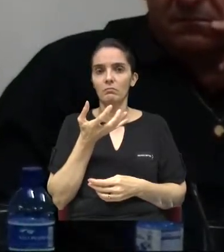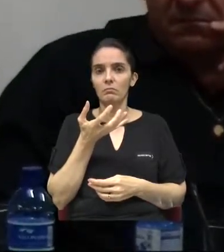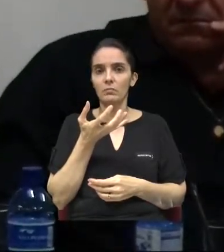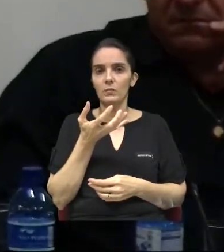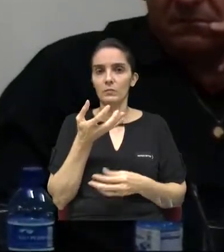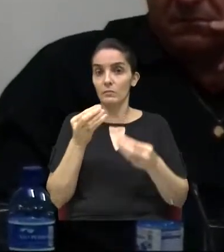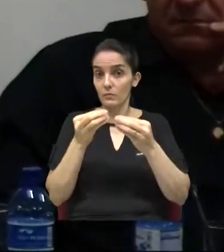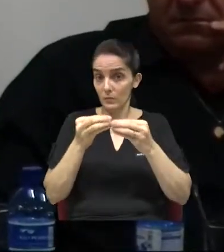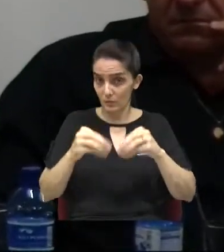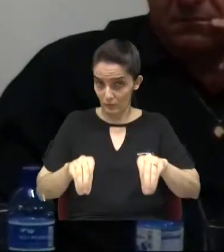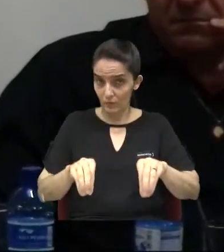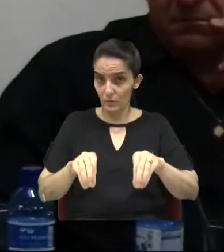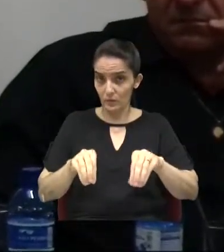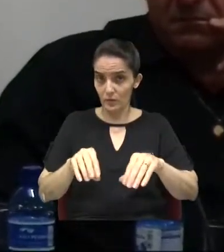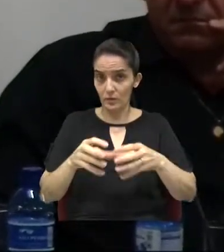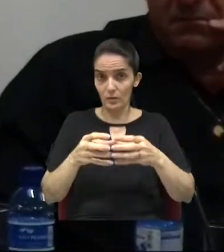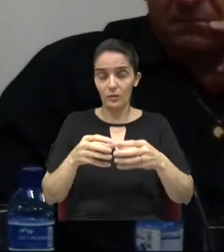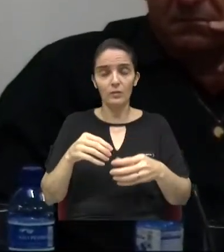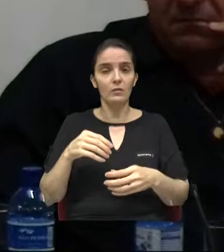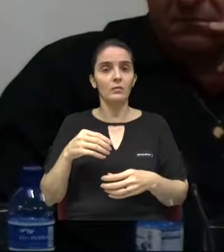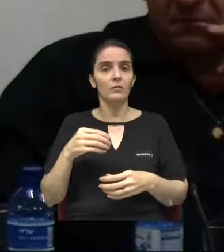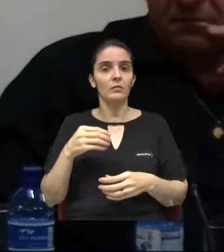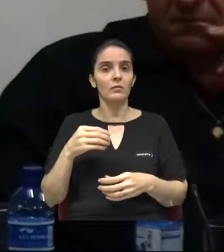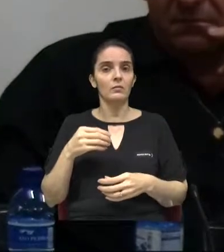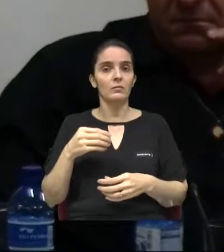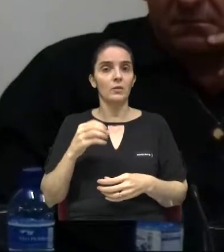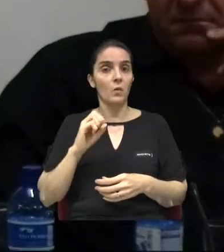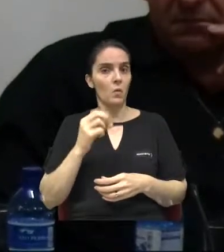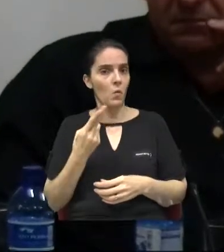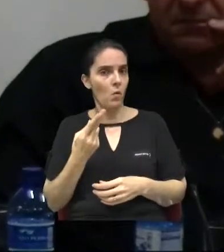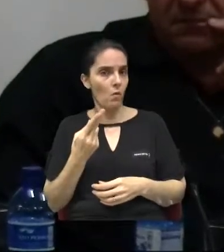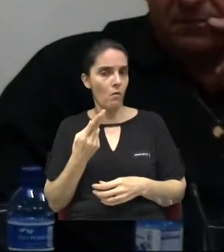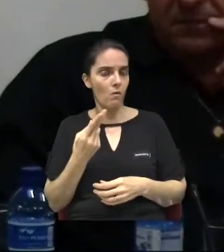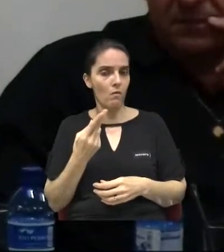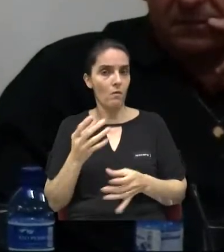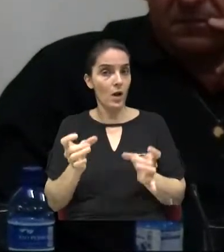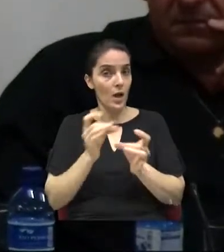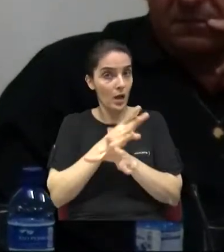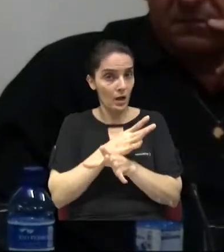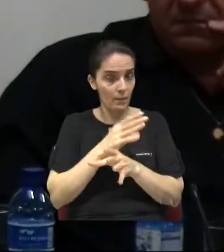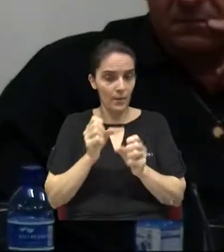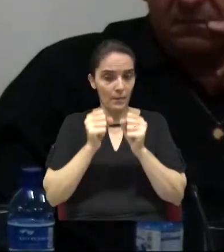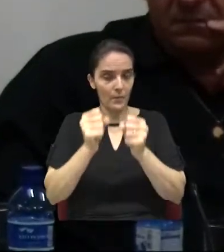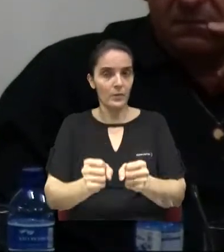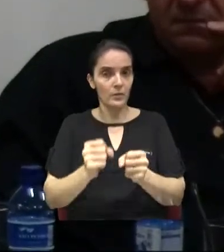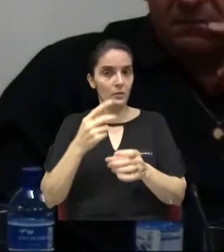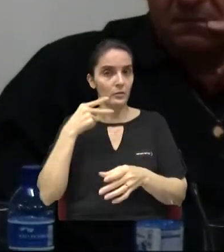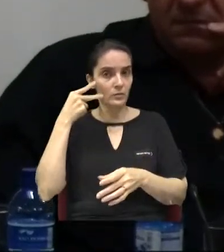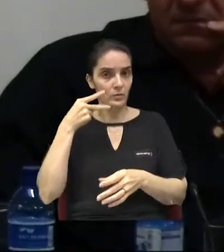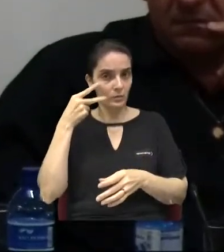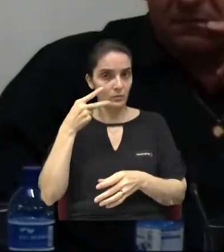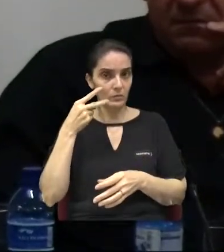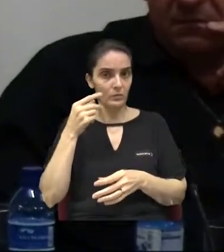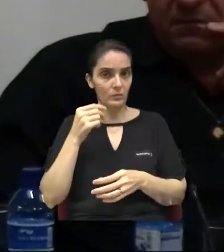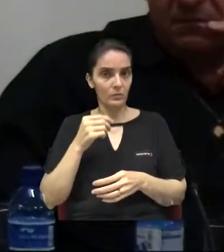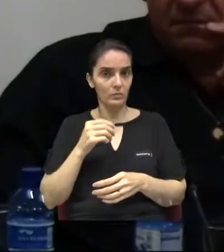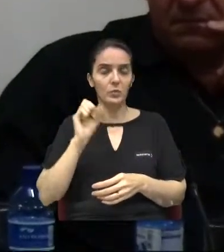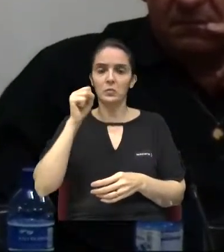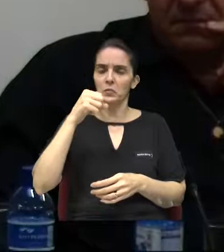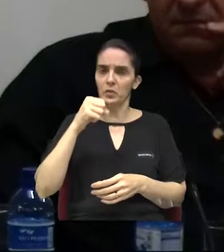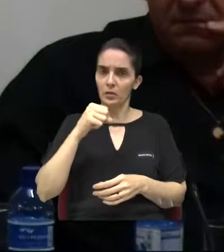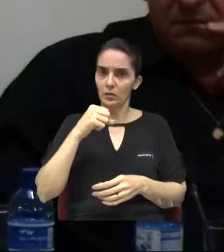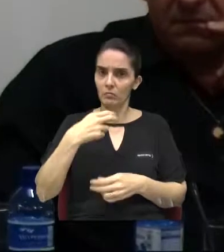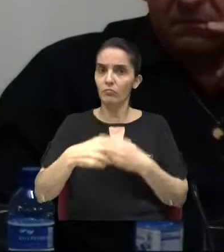de prejudicar ou de tirar o poder de cada vereador, poderíamos passar para o